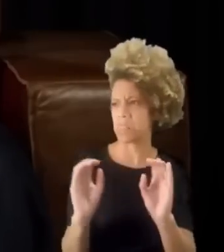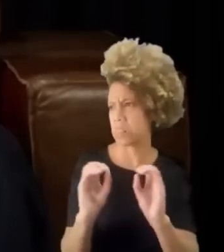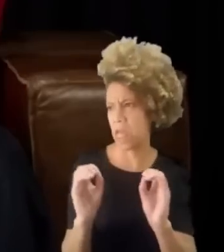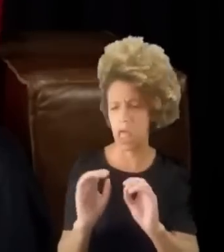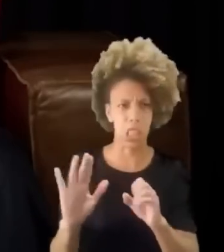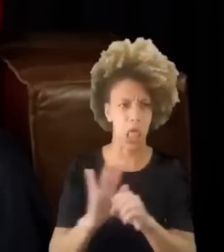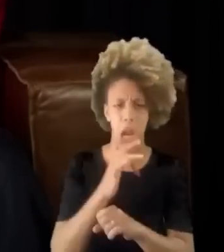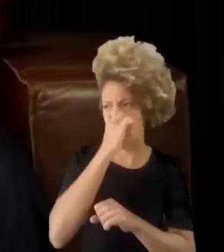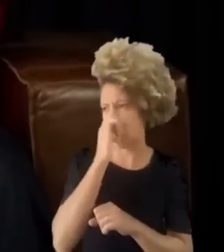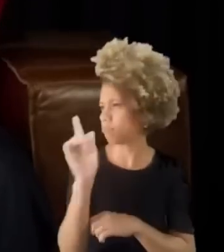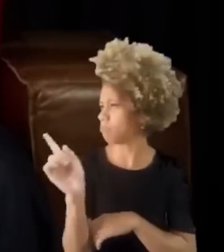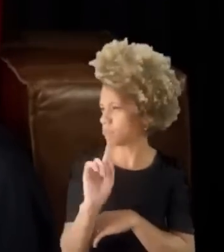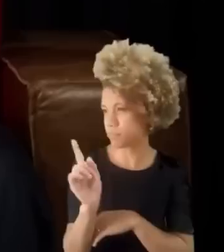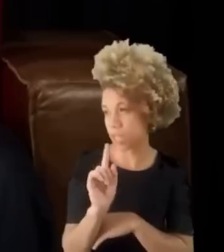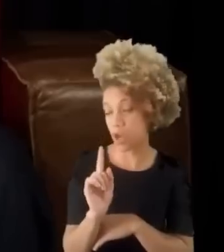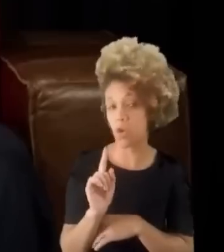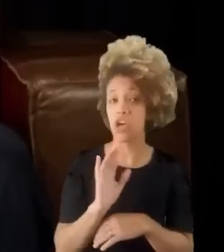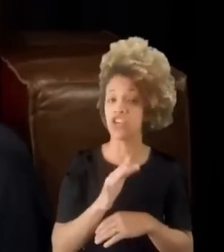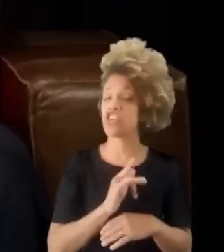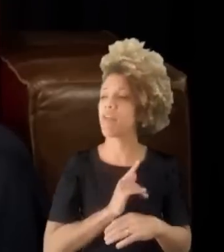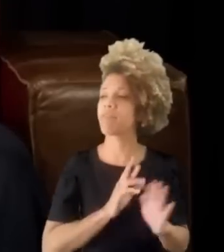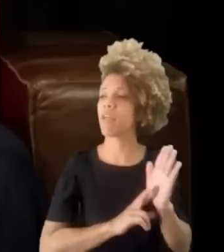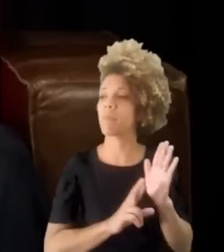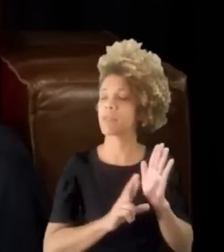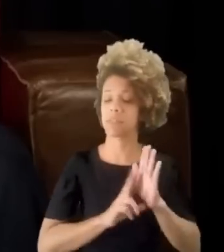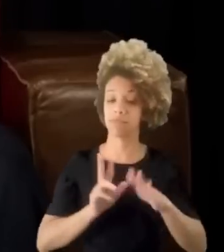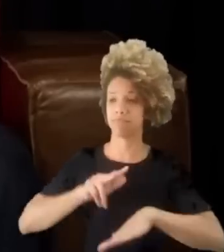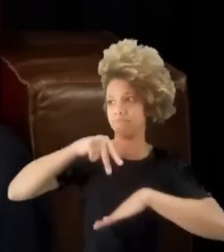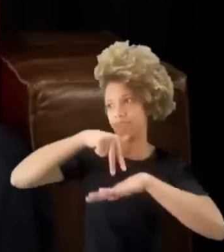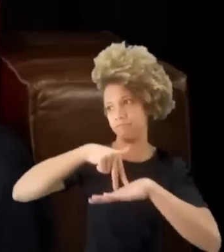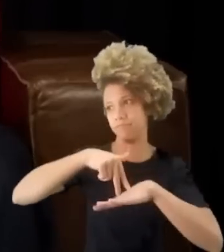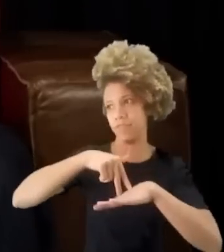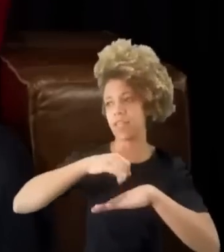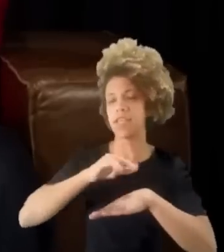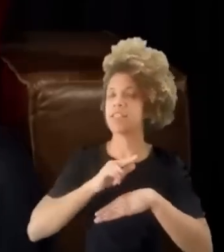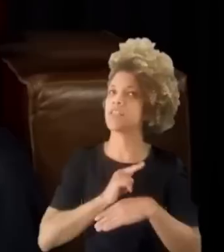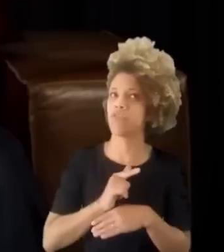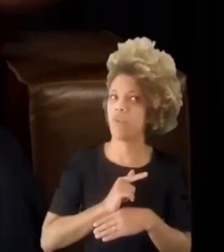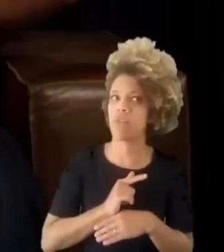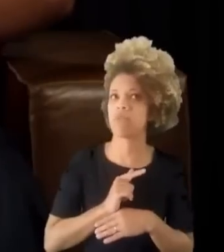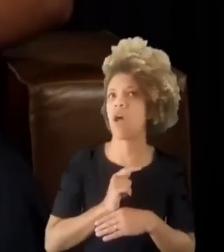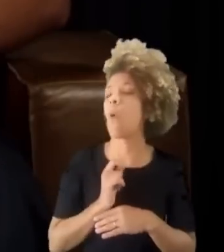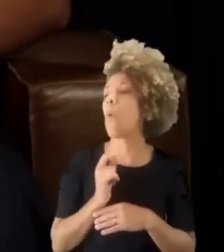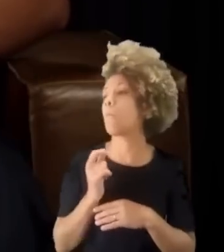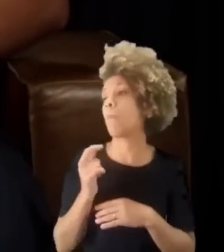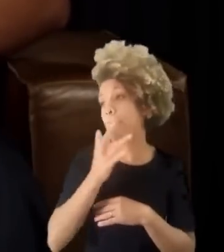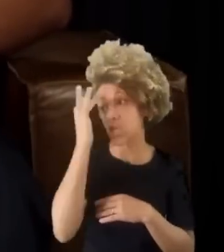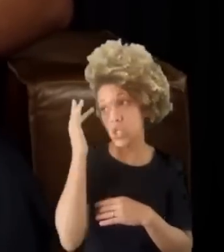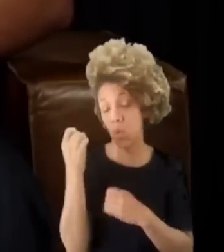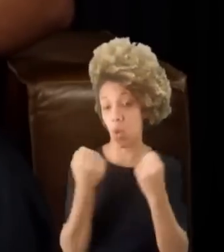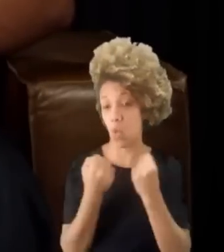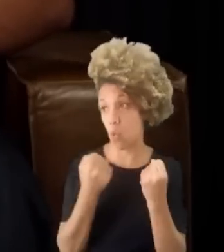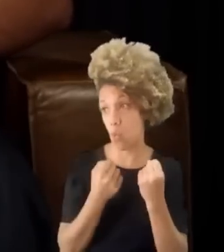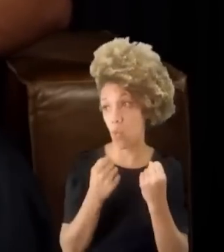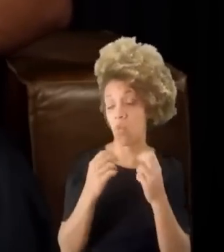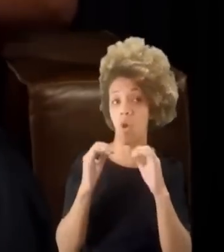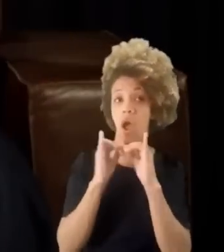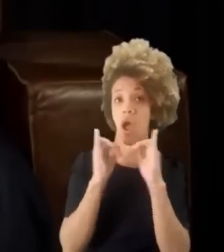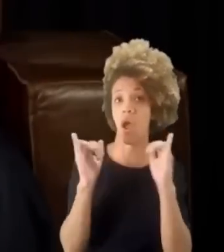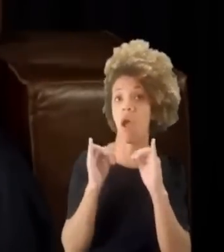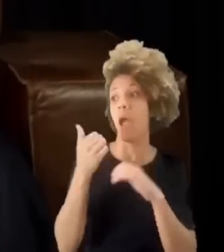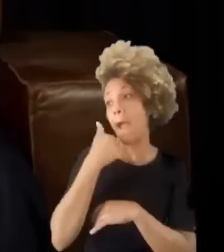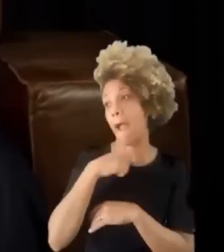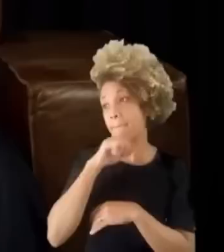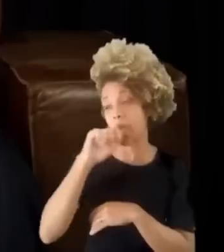tem a Manuela d'Ávila nem esse pessoal que já tem projeção em cima do palco disso se fosse subir alguém no carro de som ia subir